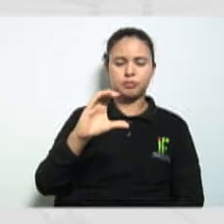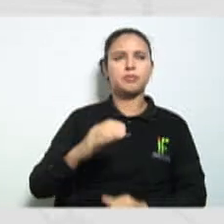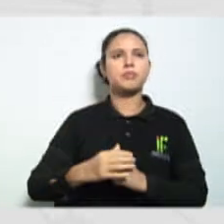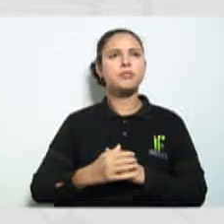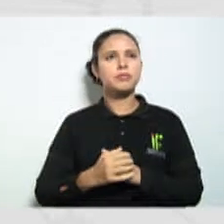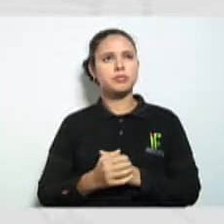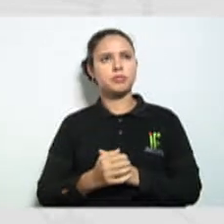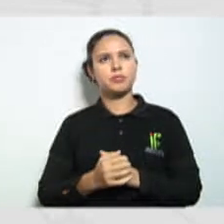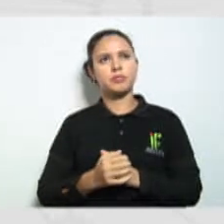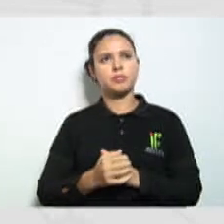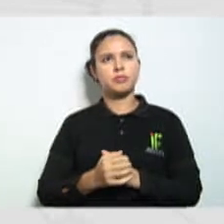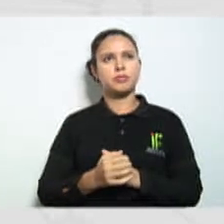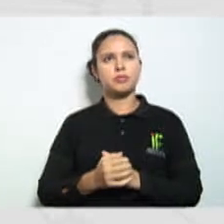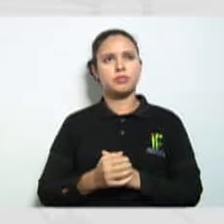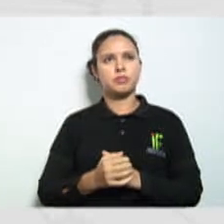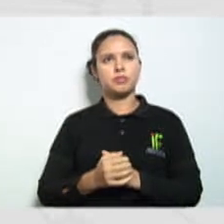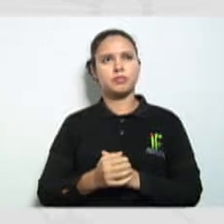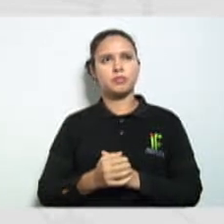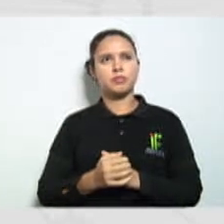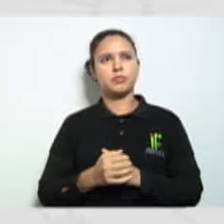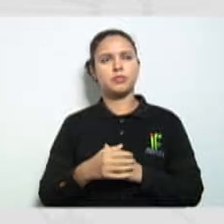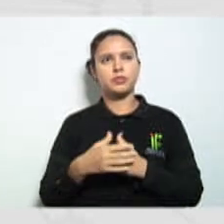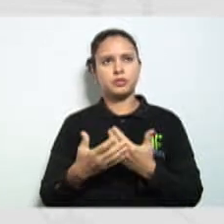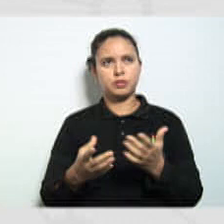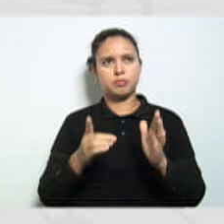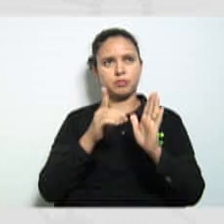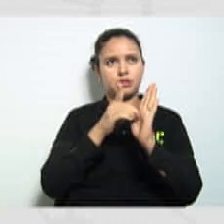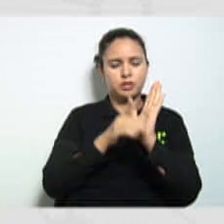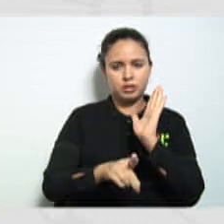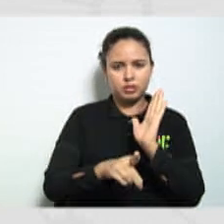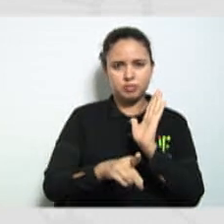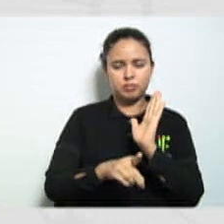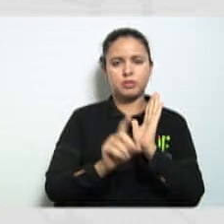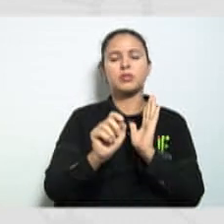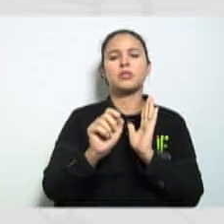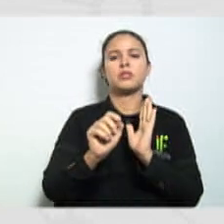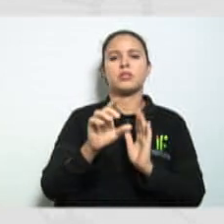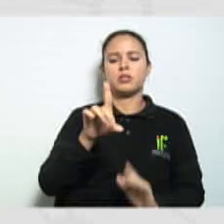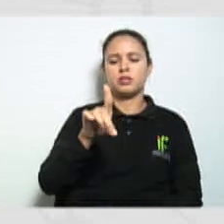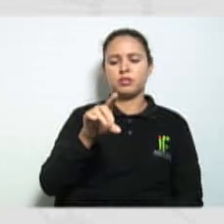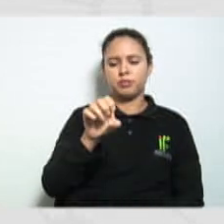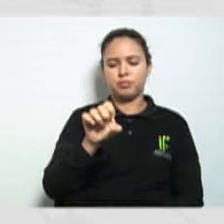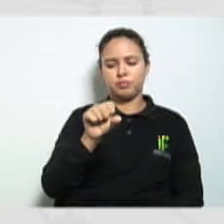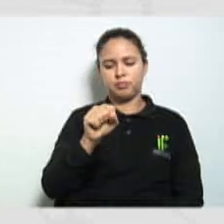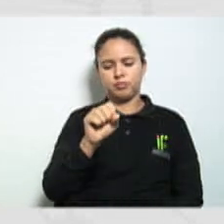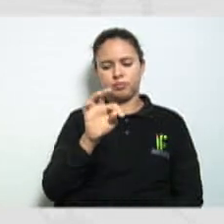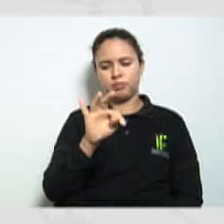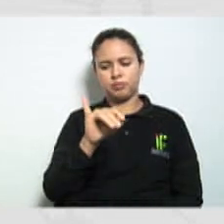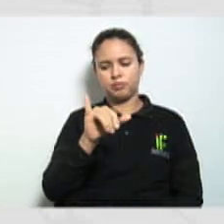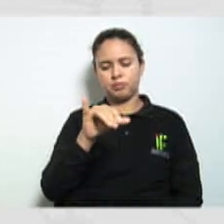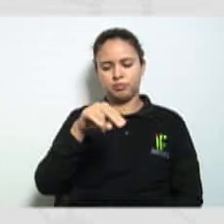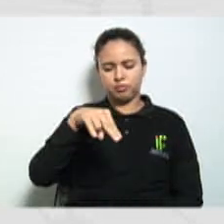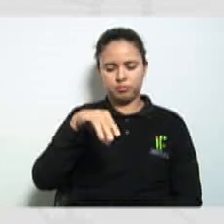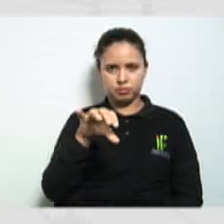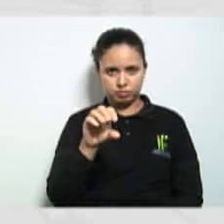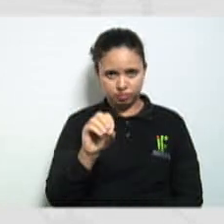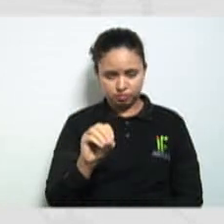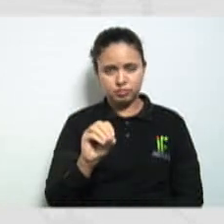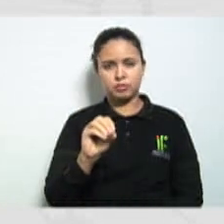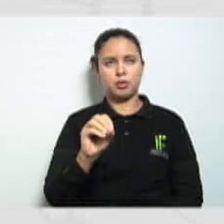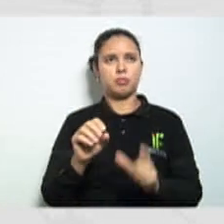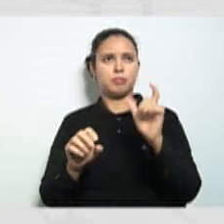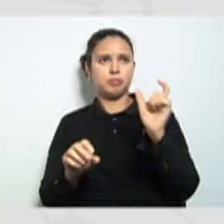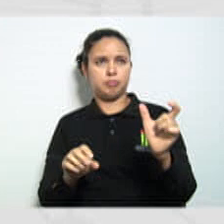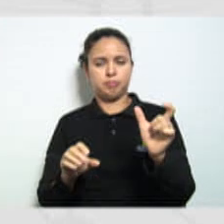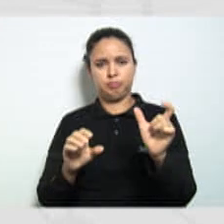em origem. Então, quando eu falar débito, vocês vão fazer a relação destino. Quando eu falar o